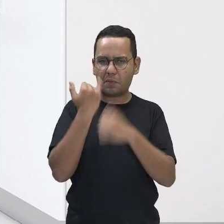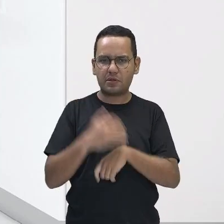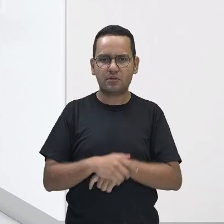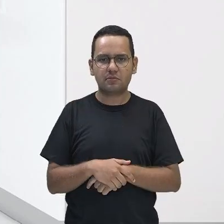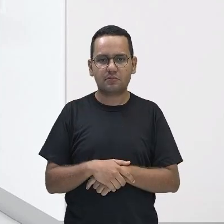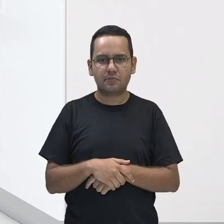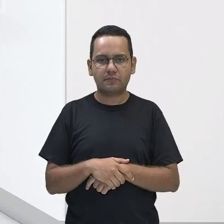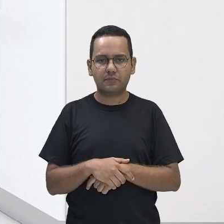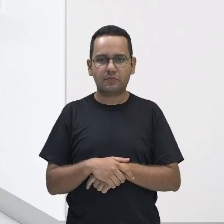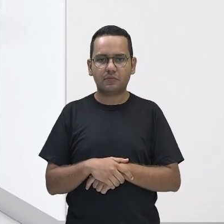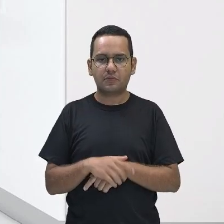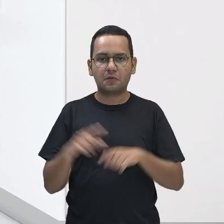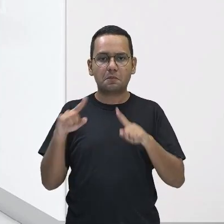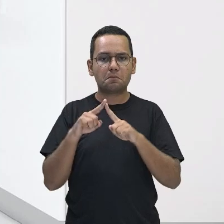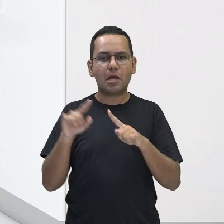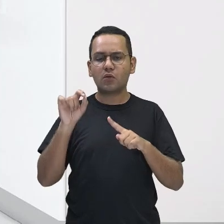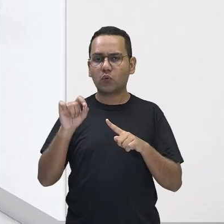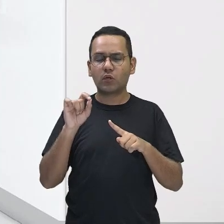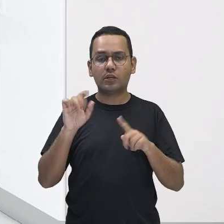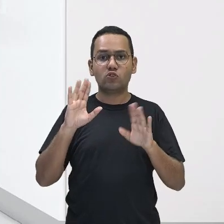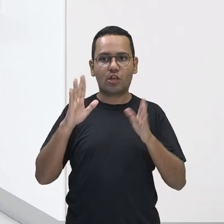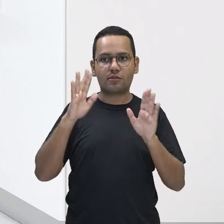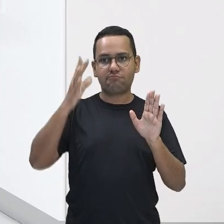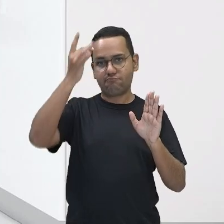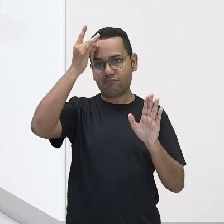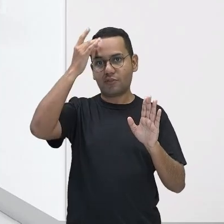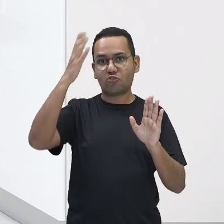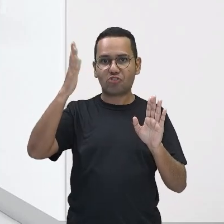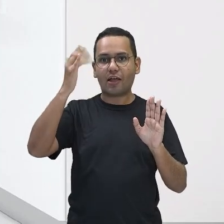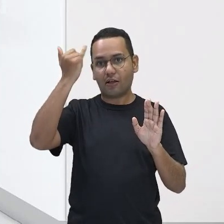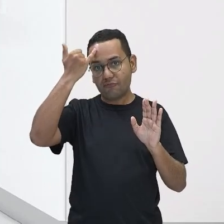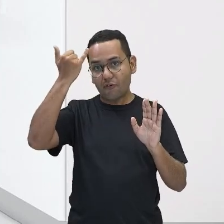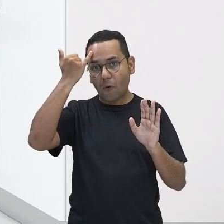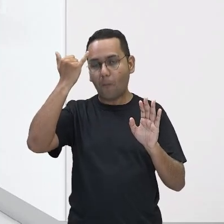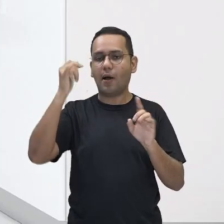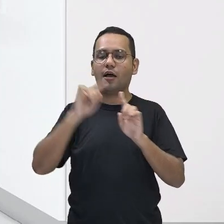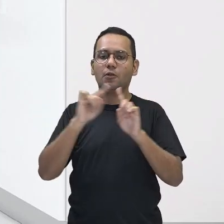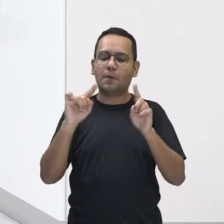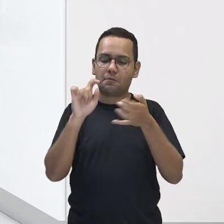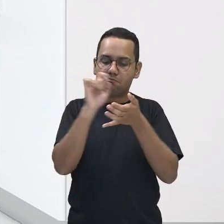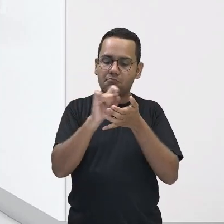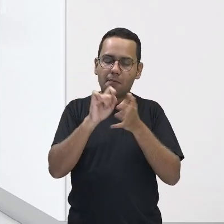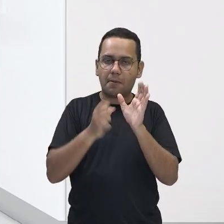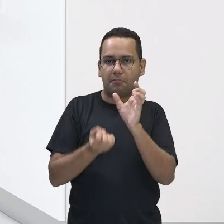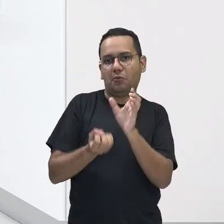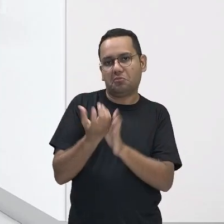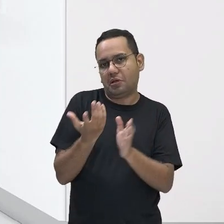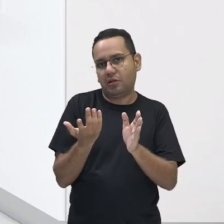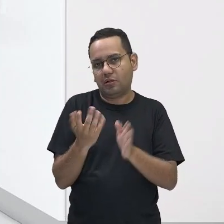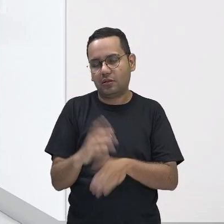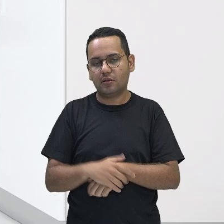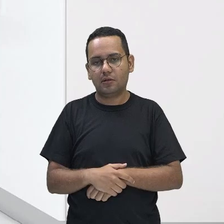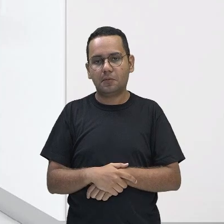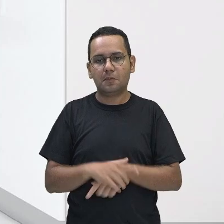anotado, ele está na sua mente. Ele tem um resultado e tem